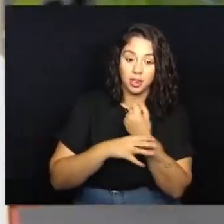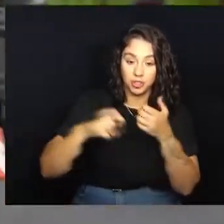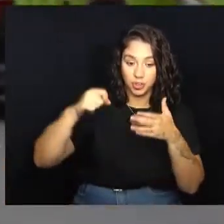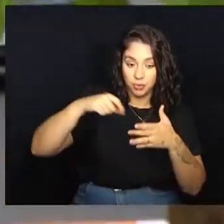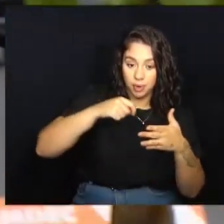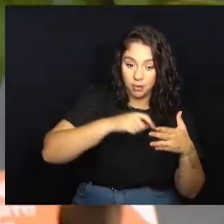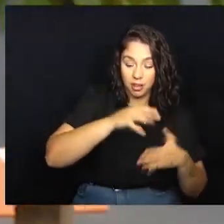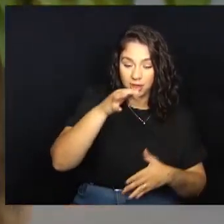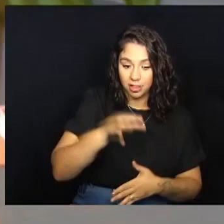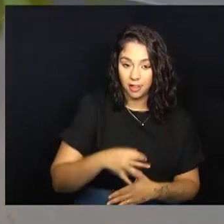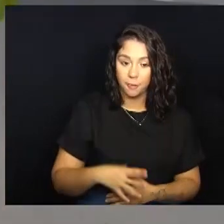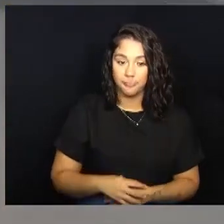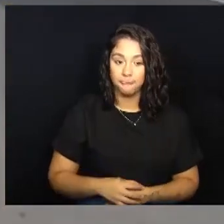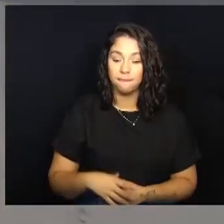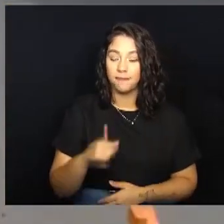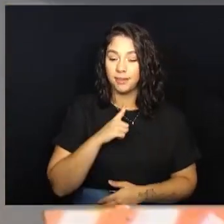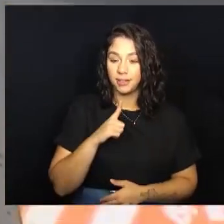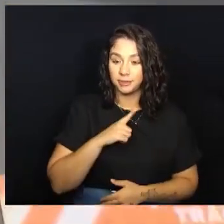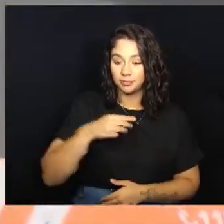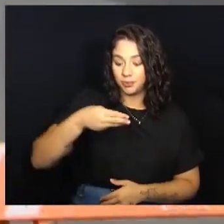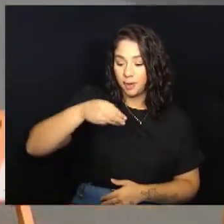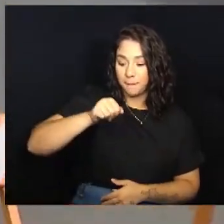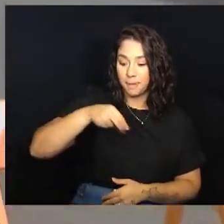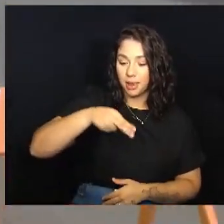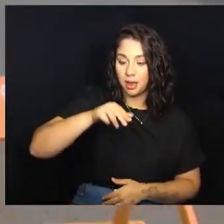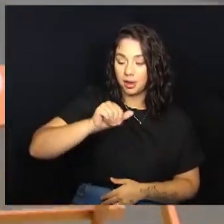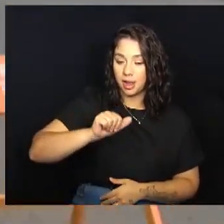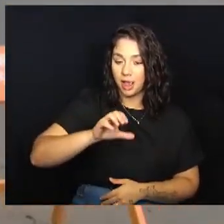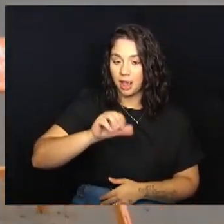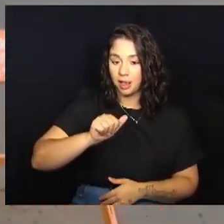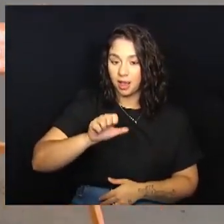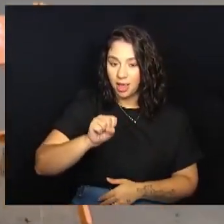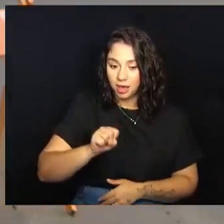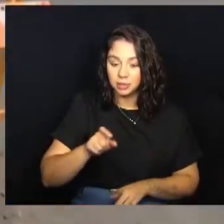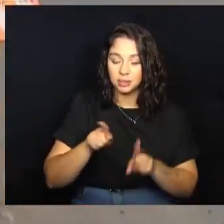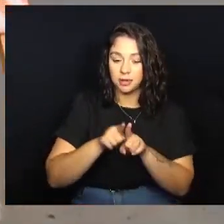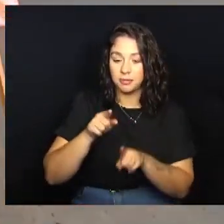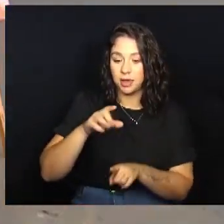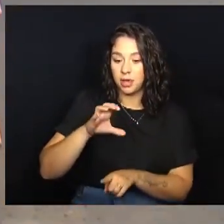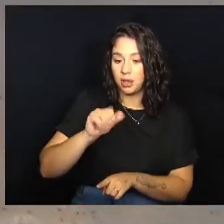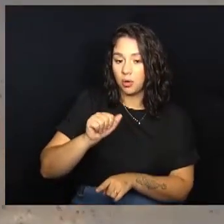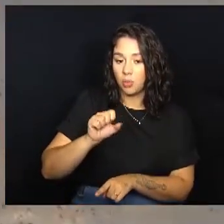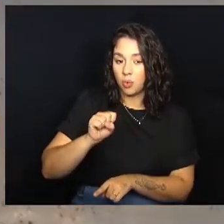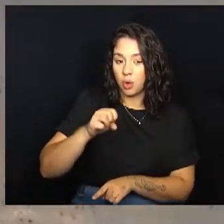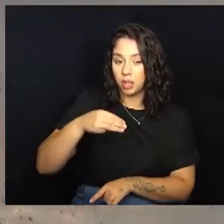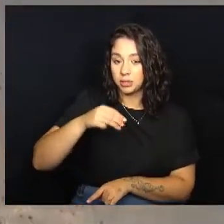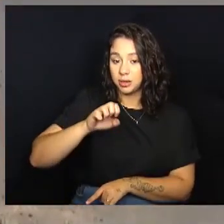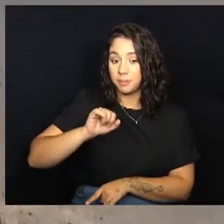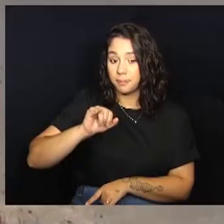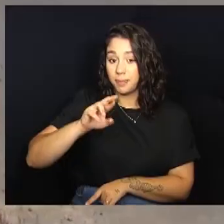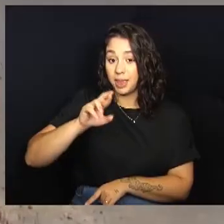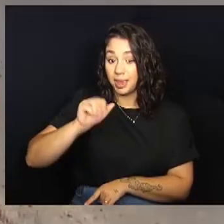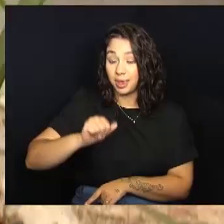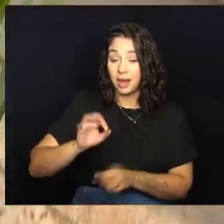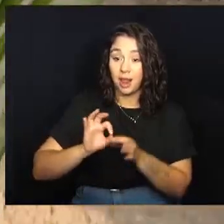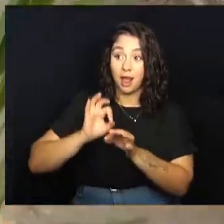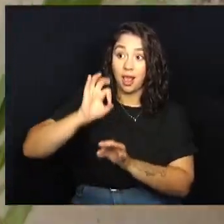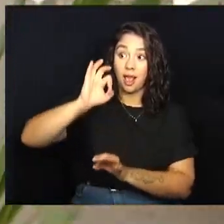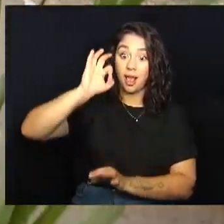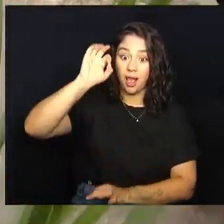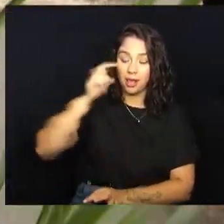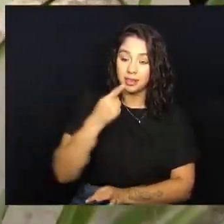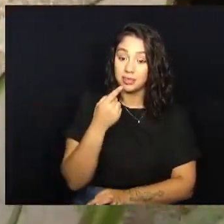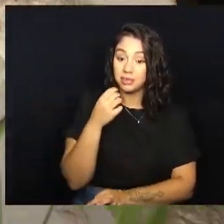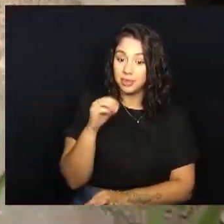As quaresmeiras e os manacás da serra atingem, em média, cerca de 10 metros de altura e os